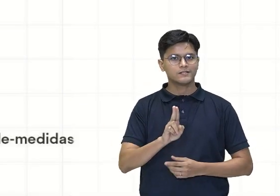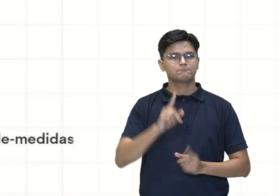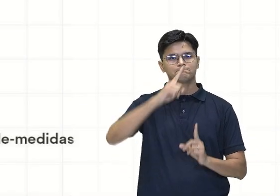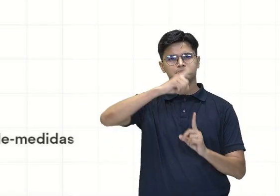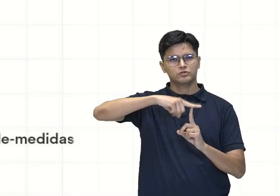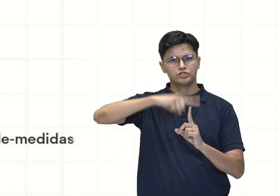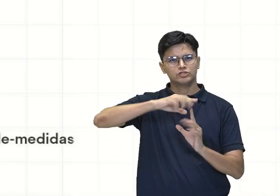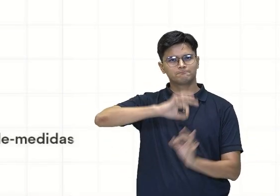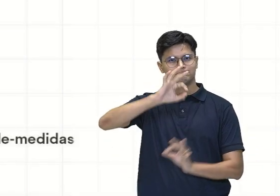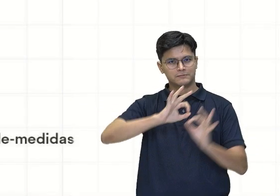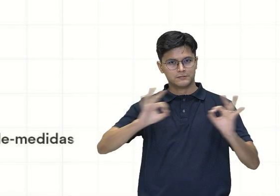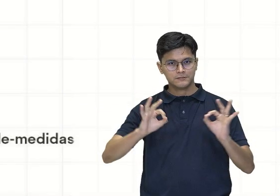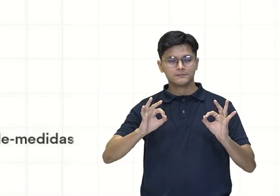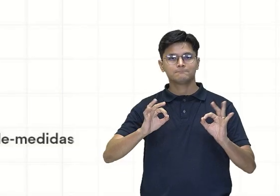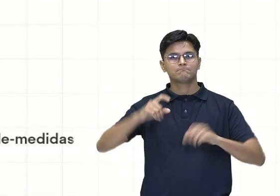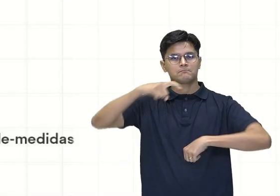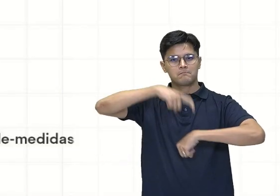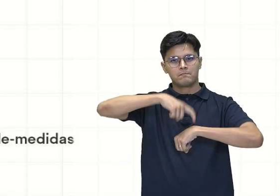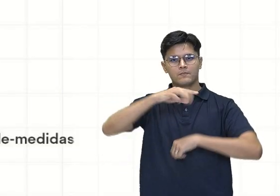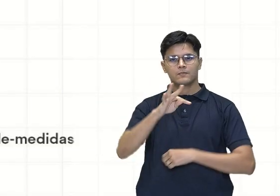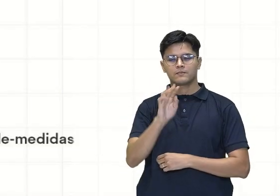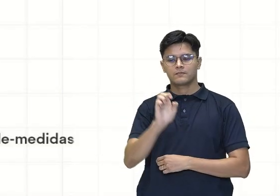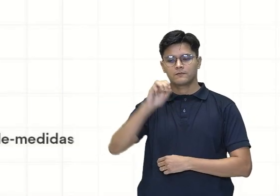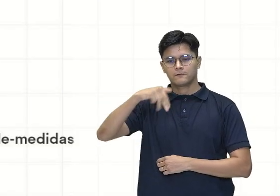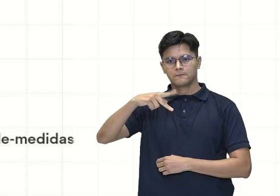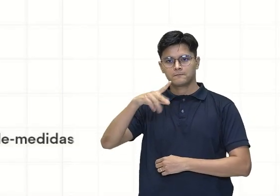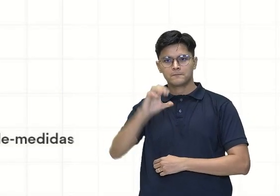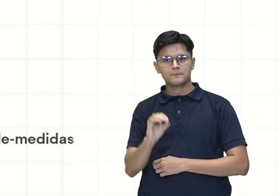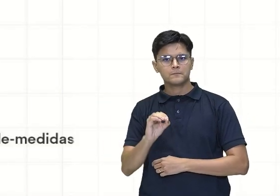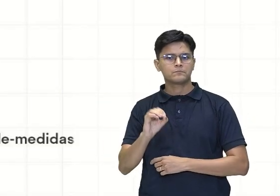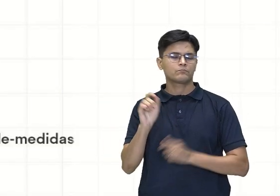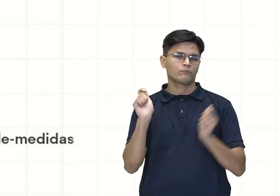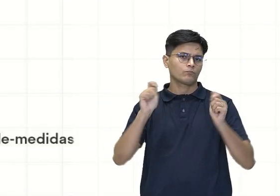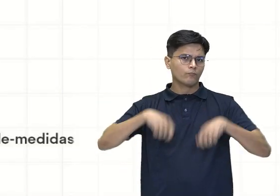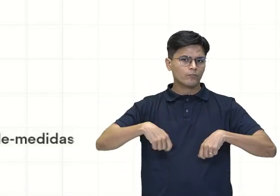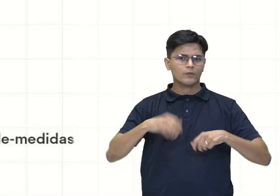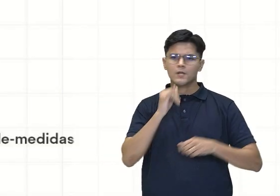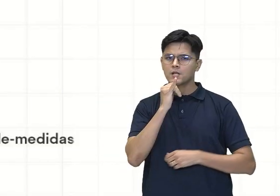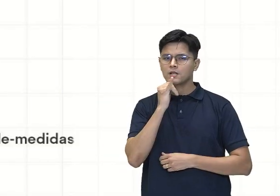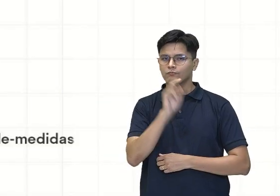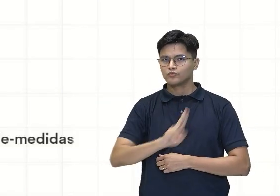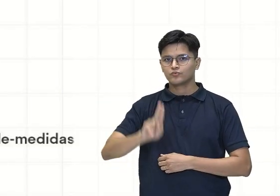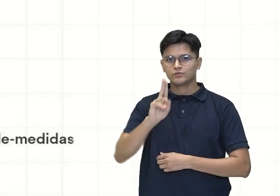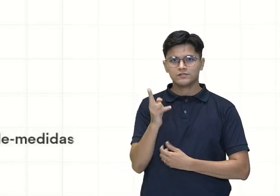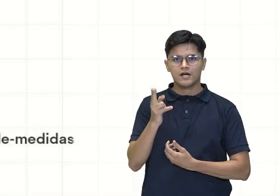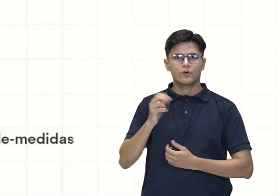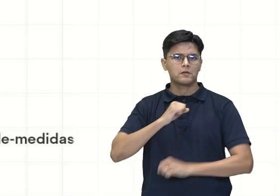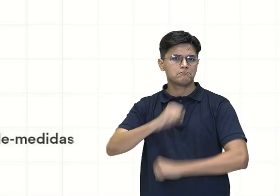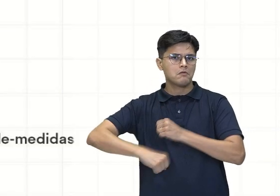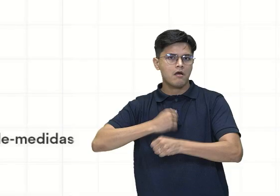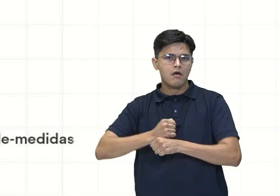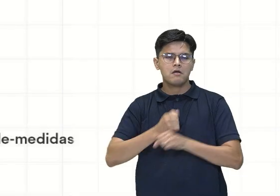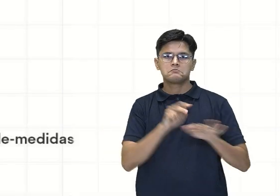minutos, horas, dias, semanas, mês, anos, né? Tudo